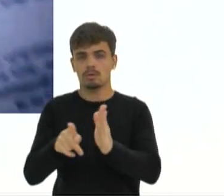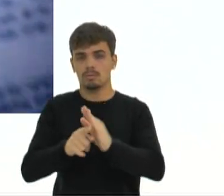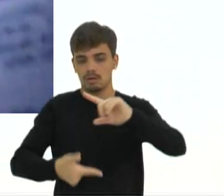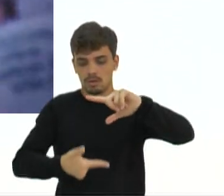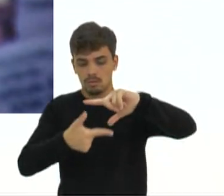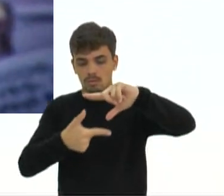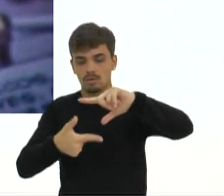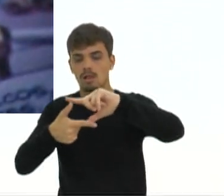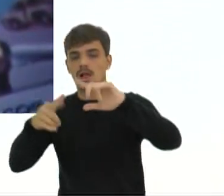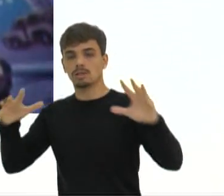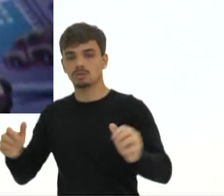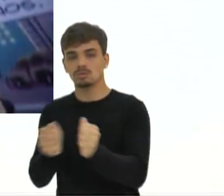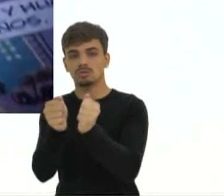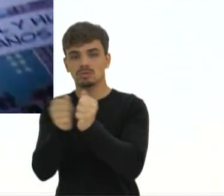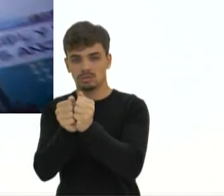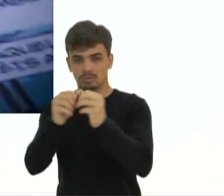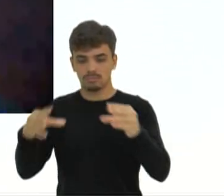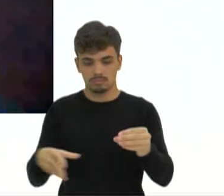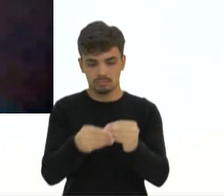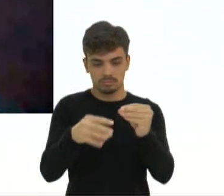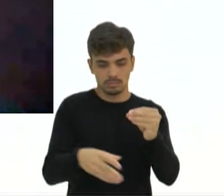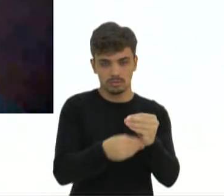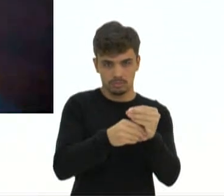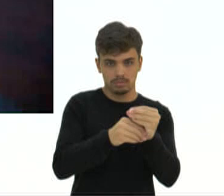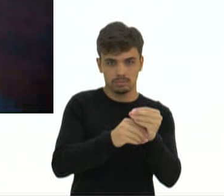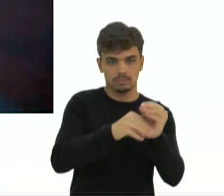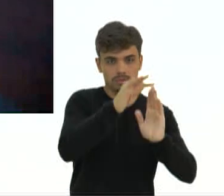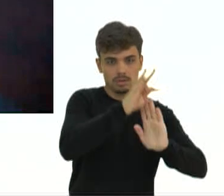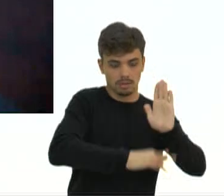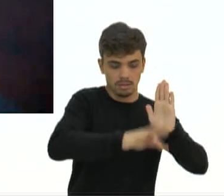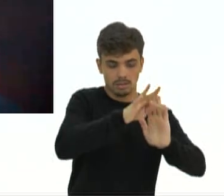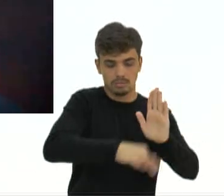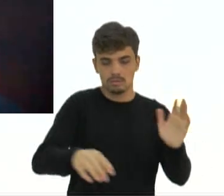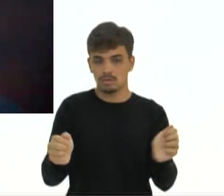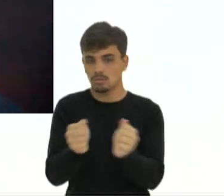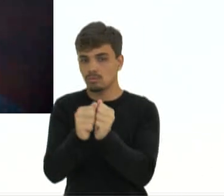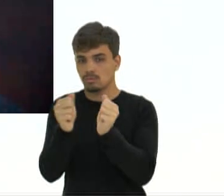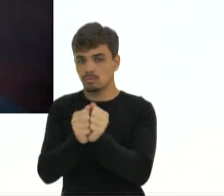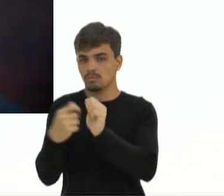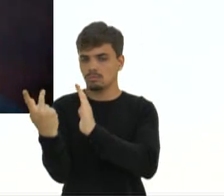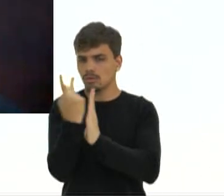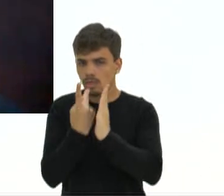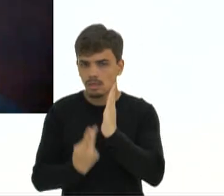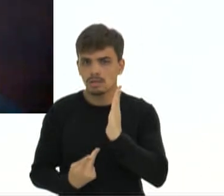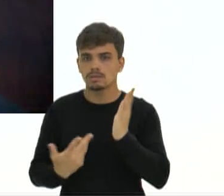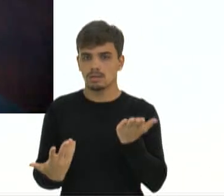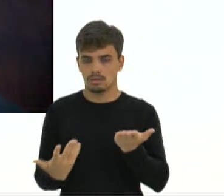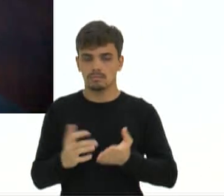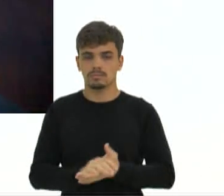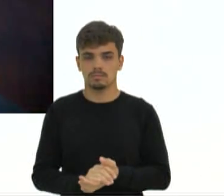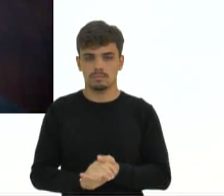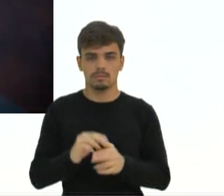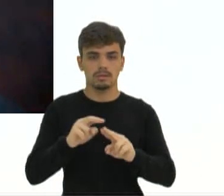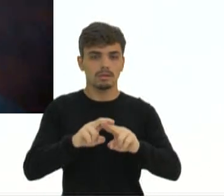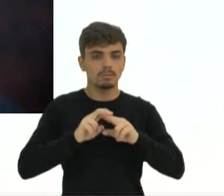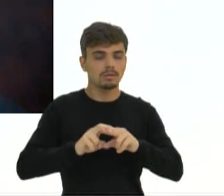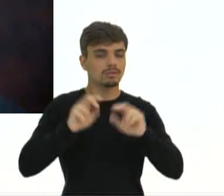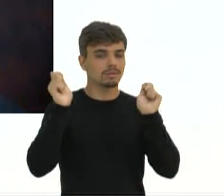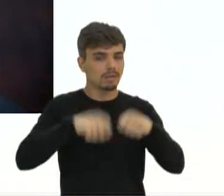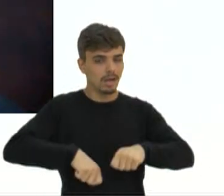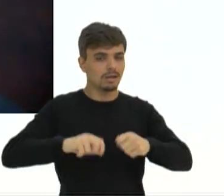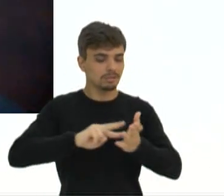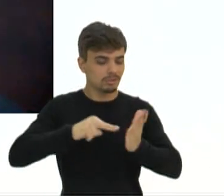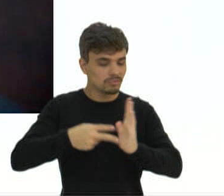justamente juntar essa imagem escrita, o texto, com o desenho, para que a história faça